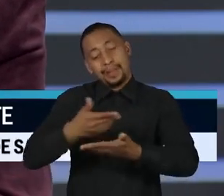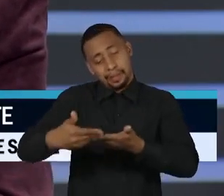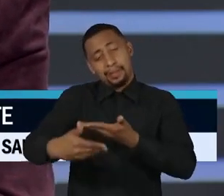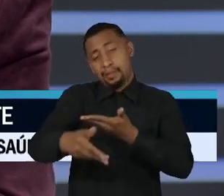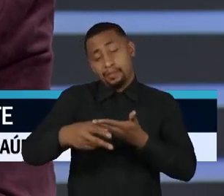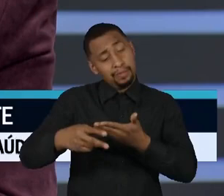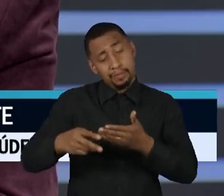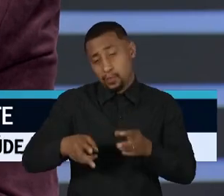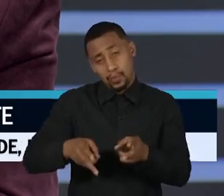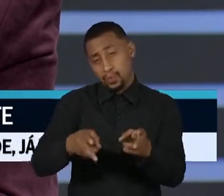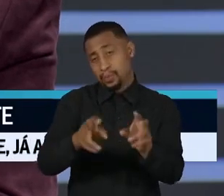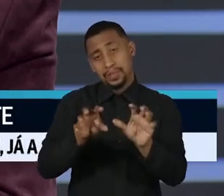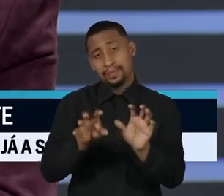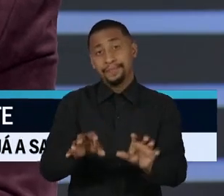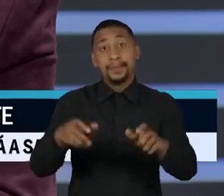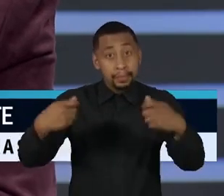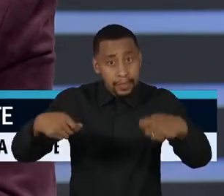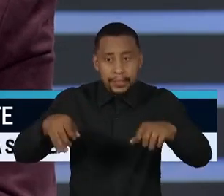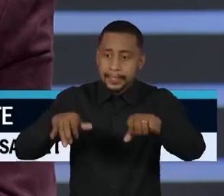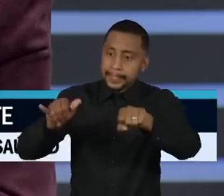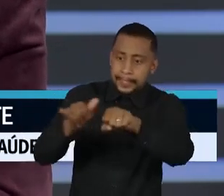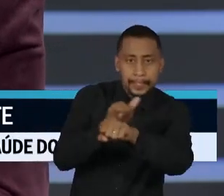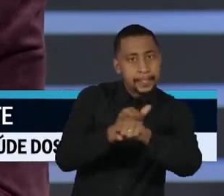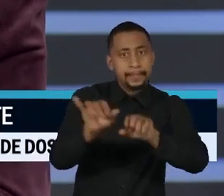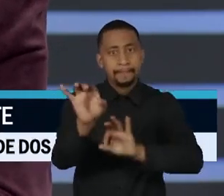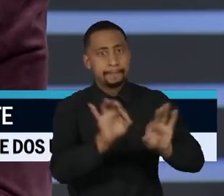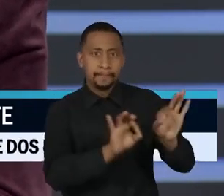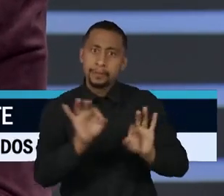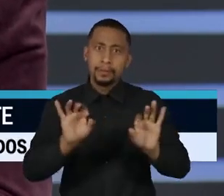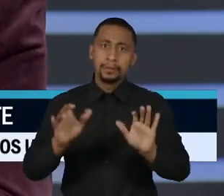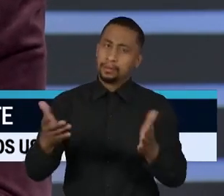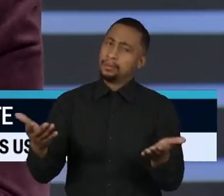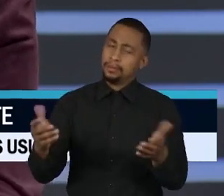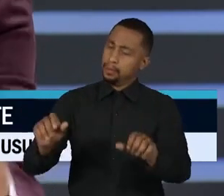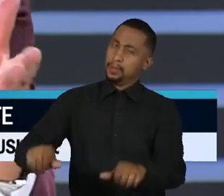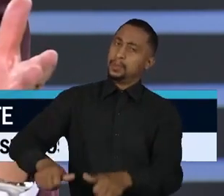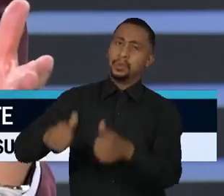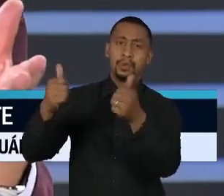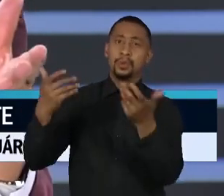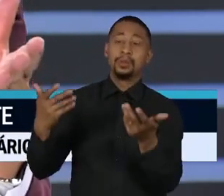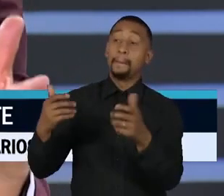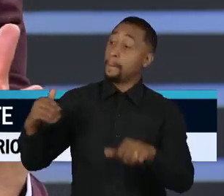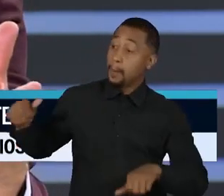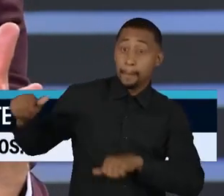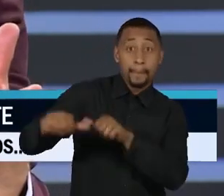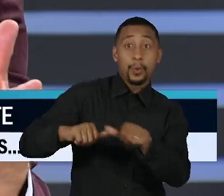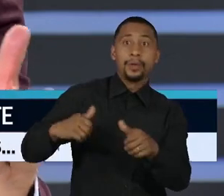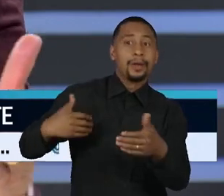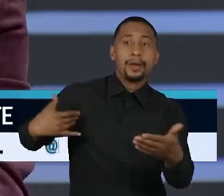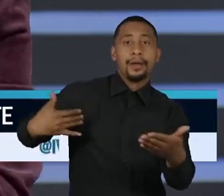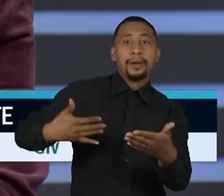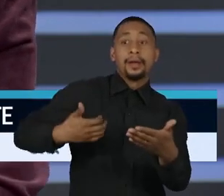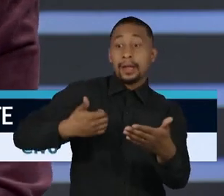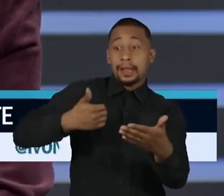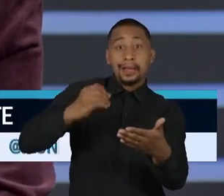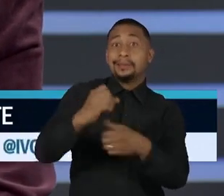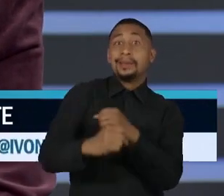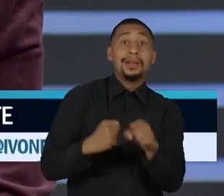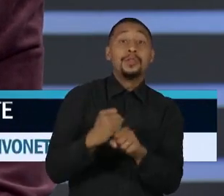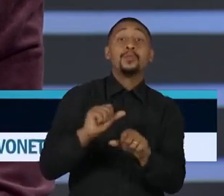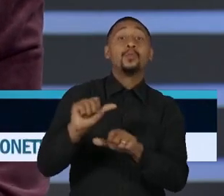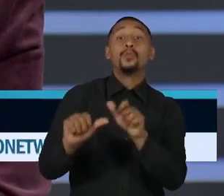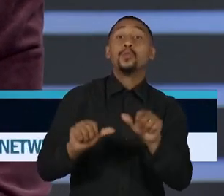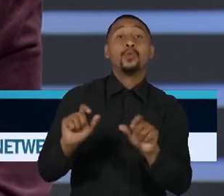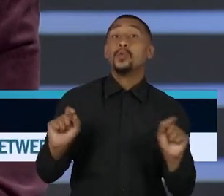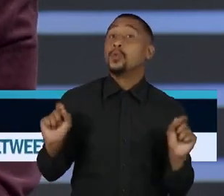é uma coisa que depende de um planejamento grande. Você não muda a mobilidade. Veja, 10 anos de 2013, o que mudou de lá até